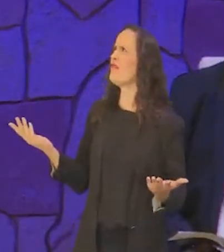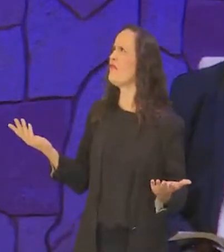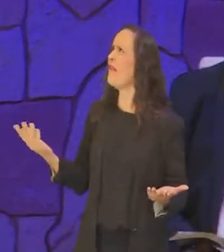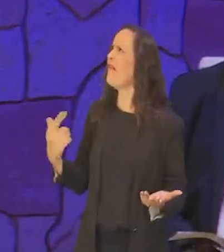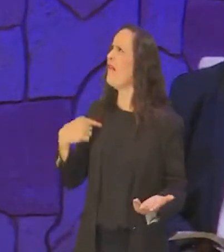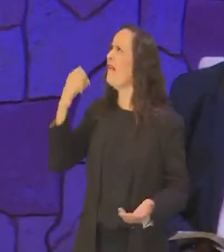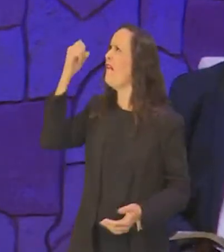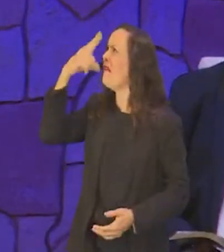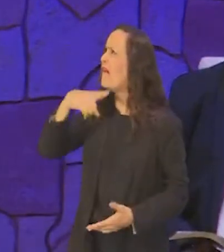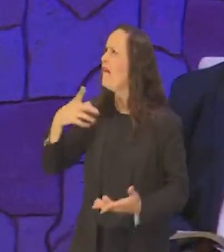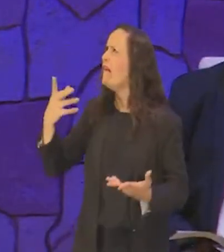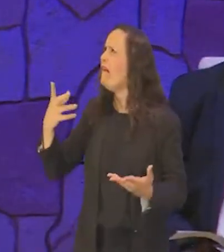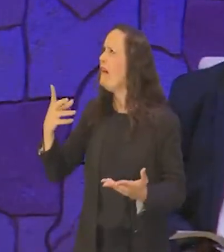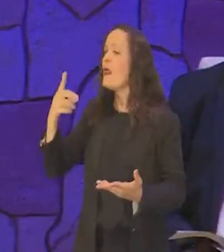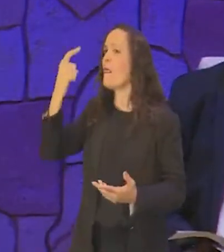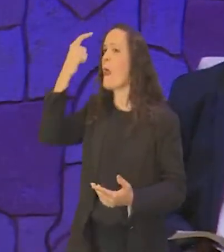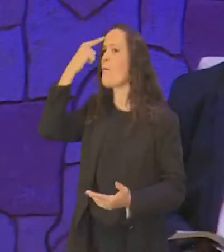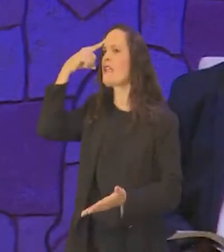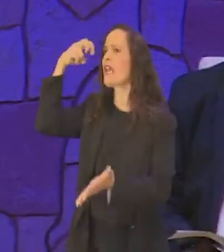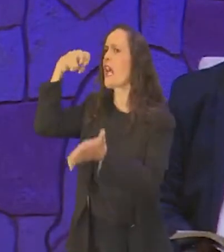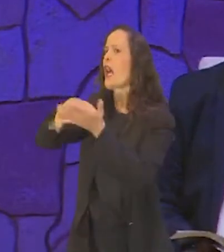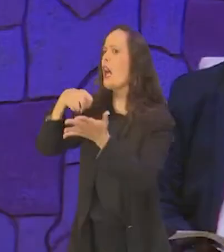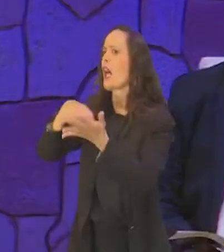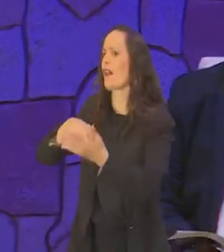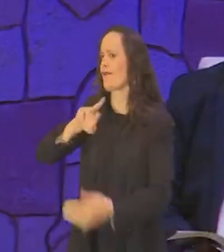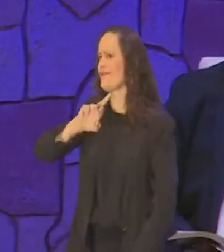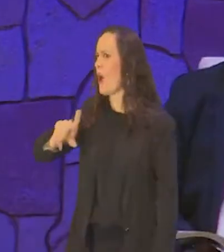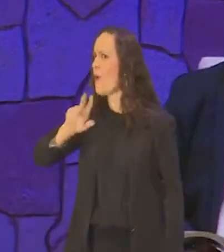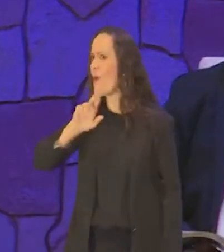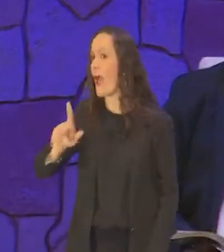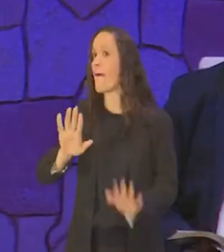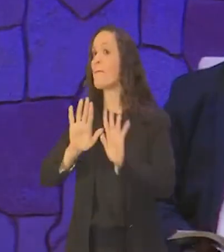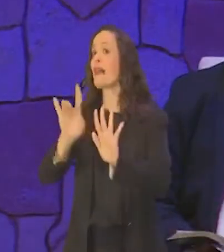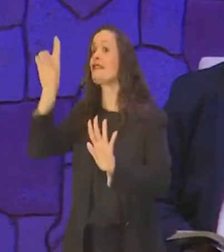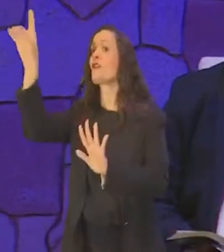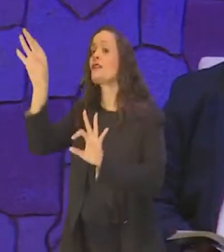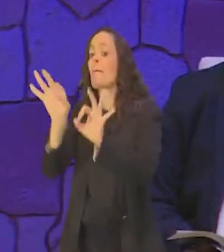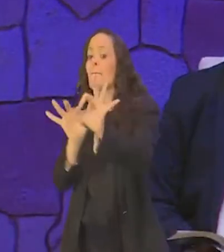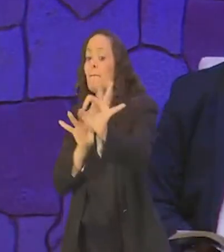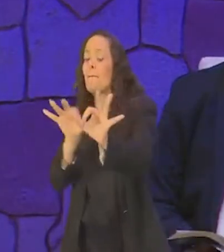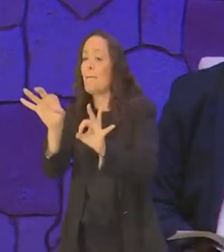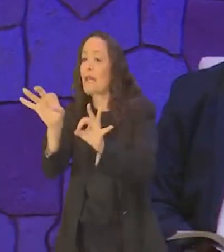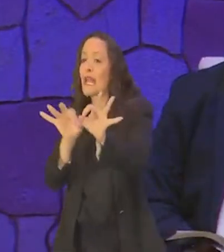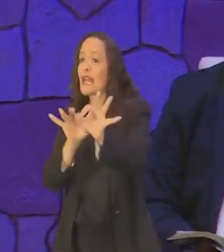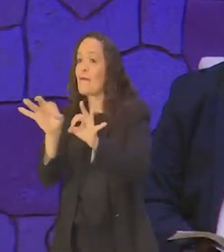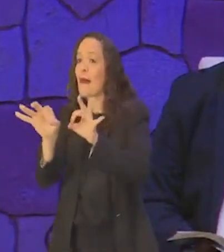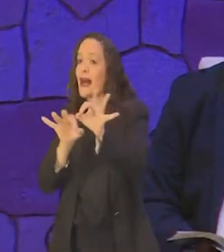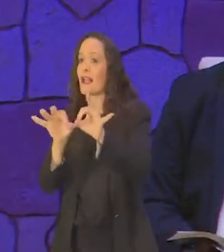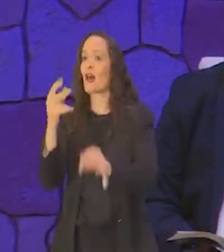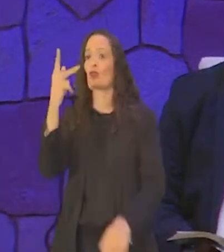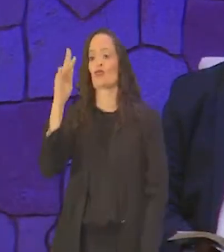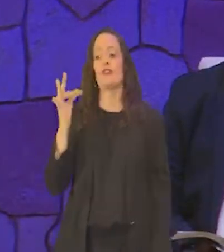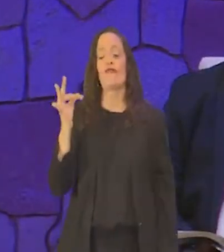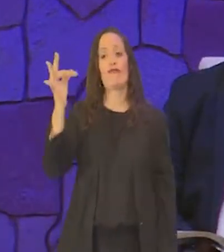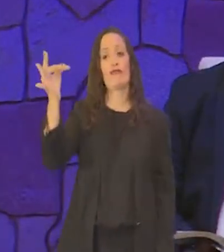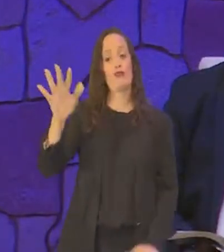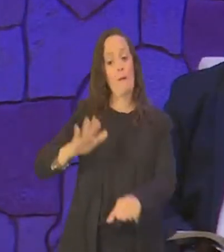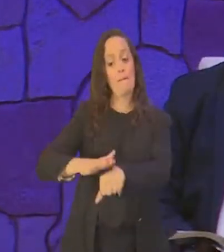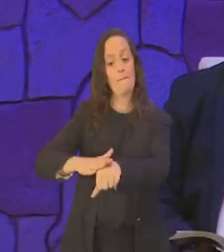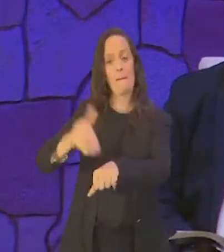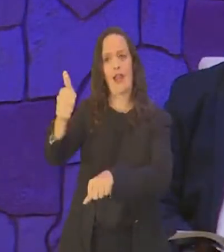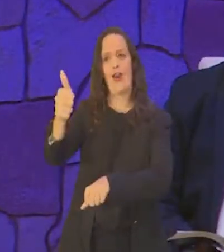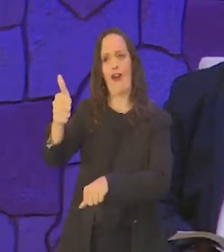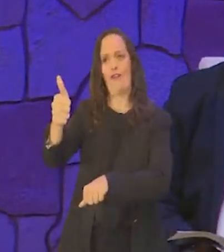de hoje como uma punição de Deus, mas uma preparação para forjar o caráter, para